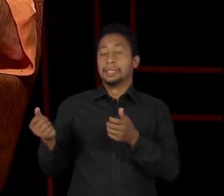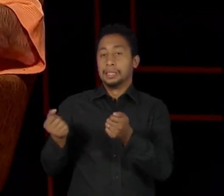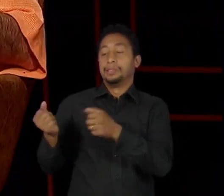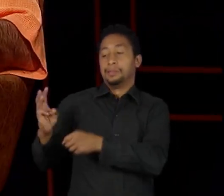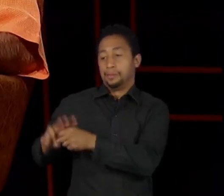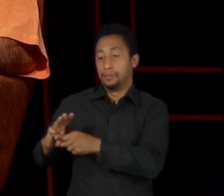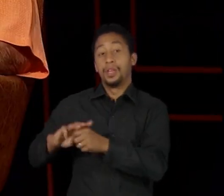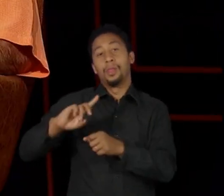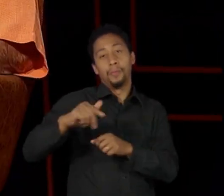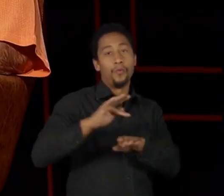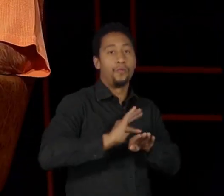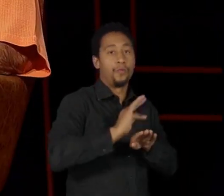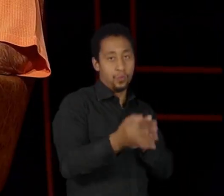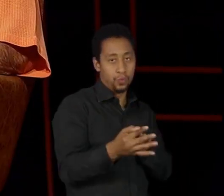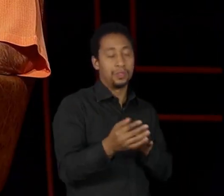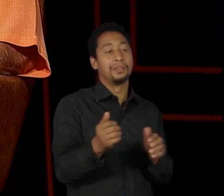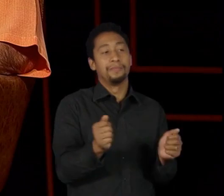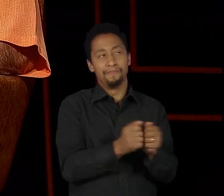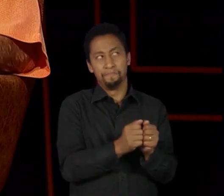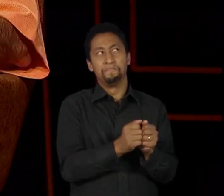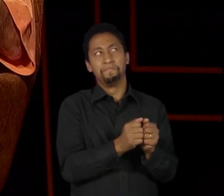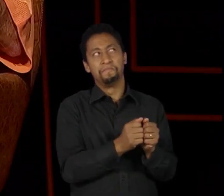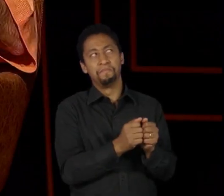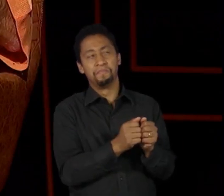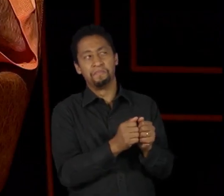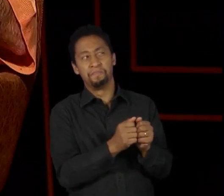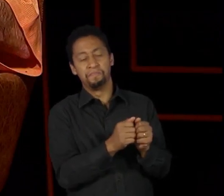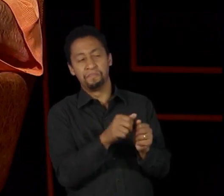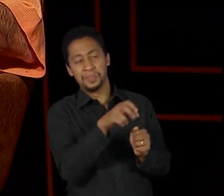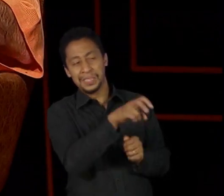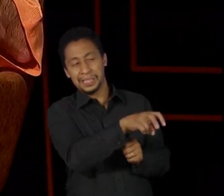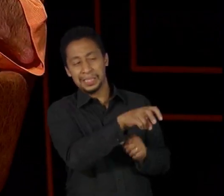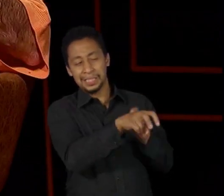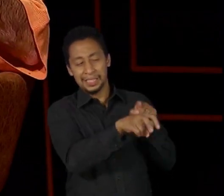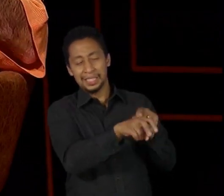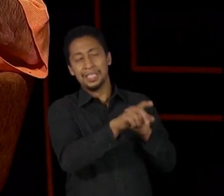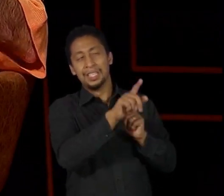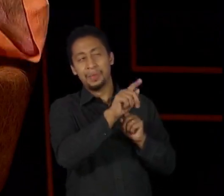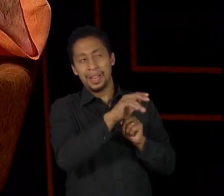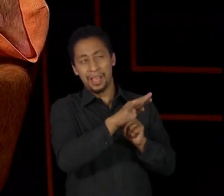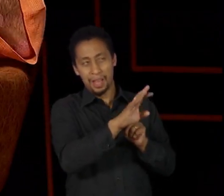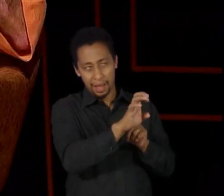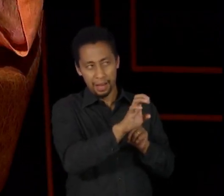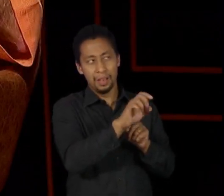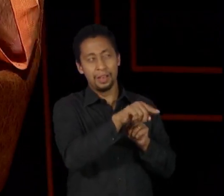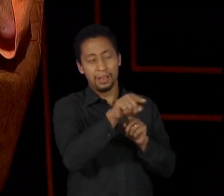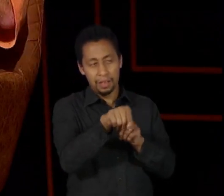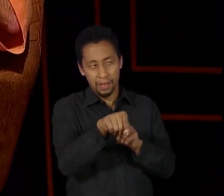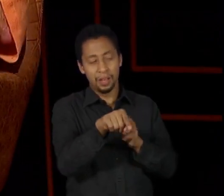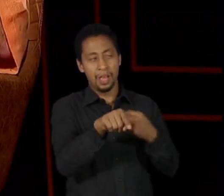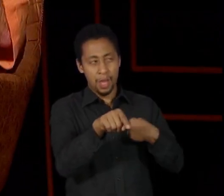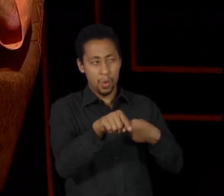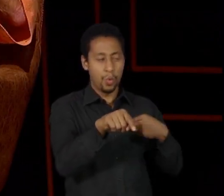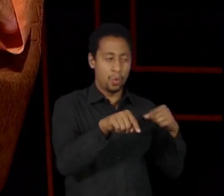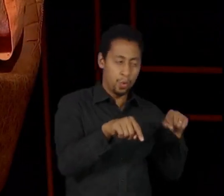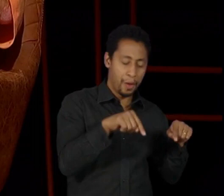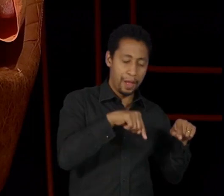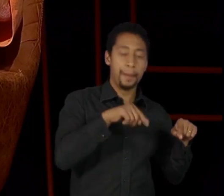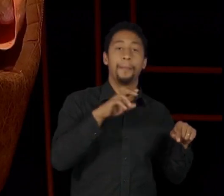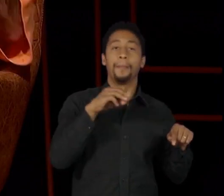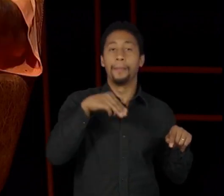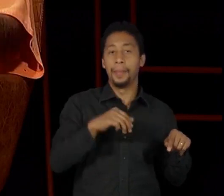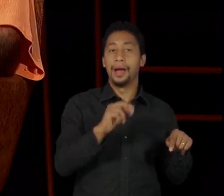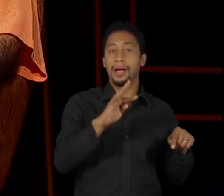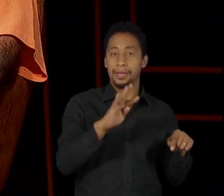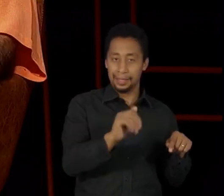dirigindo. Era um Fusca? Era um Fusca. O Guarnica ia dirigindo, tinha o Otton e a Marta e eu. Íamos